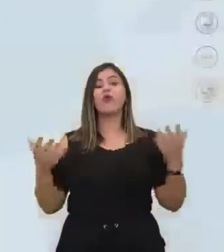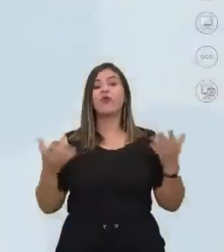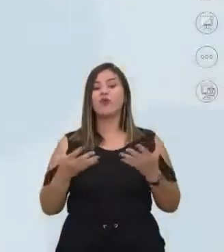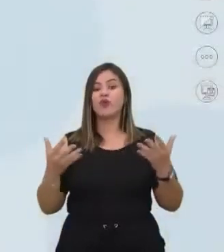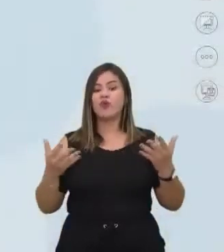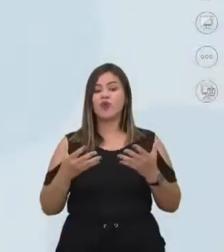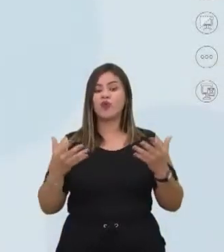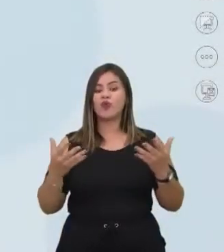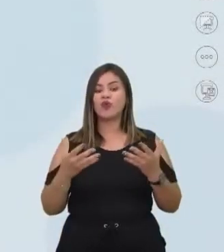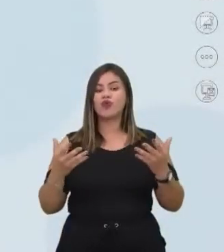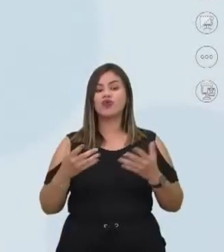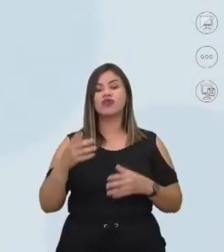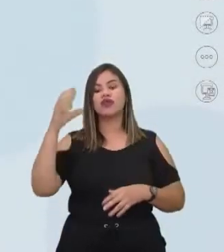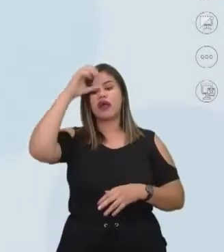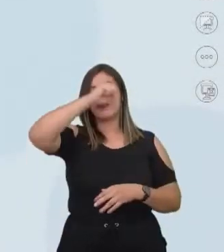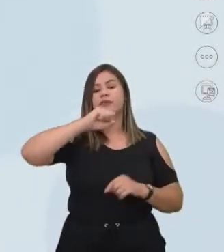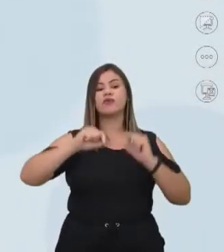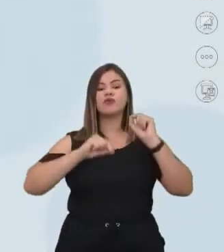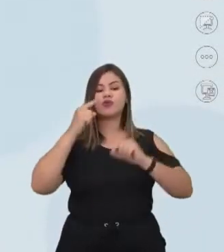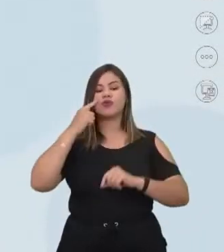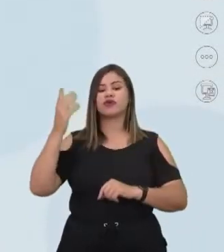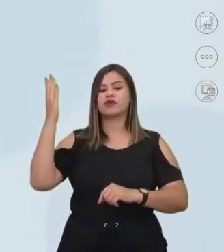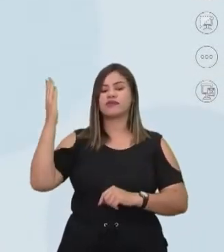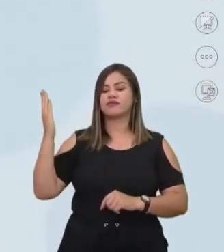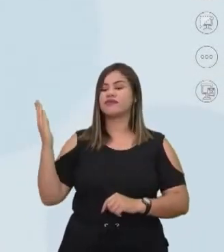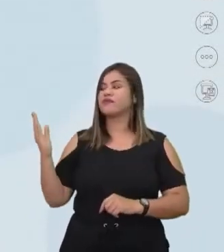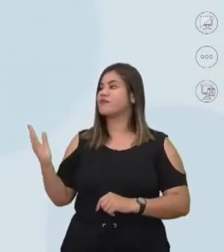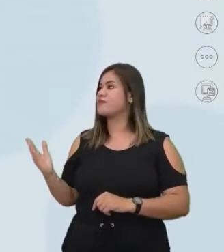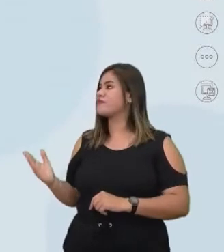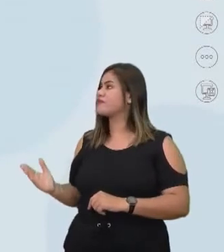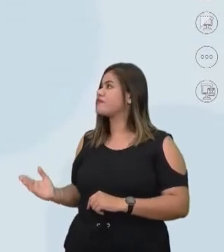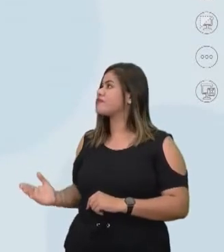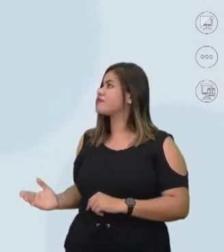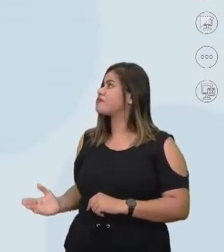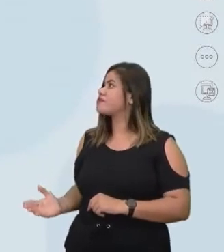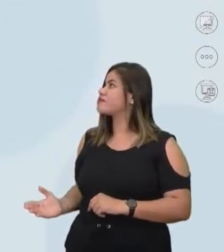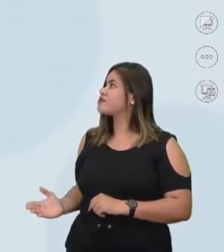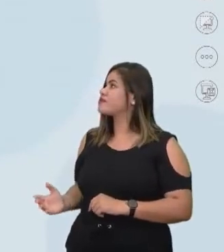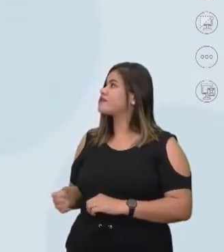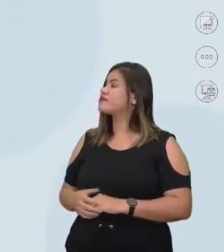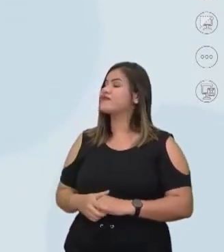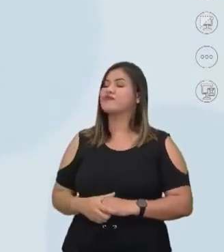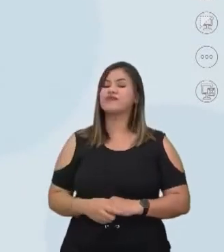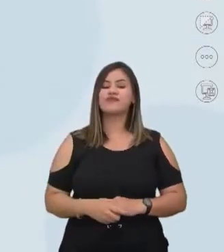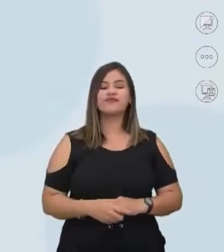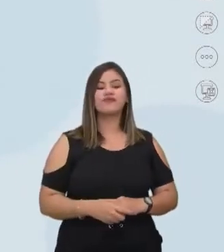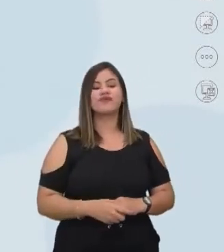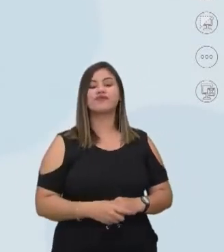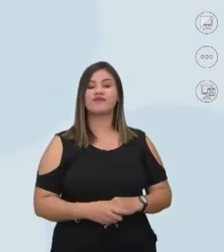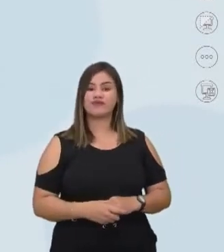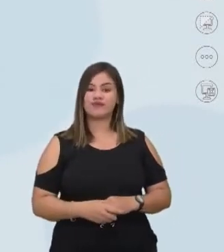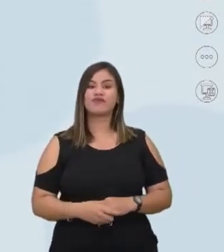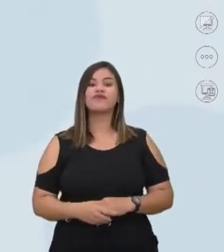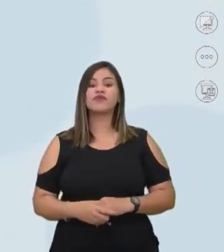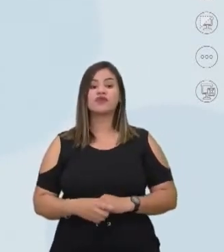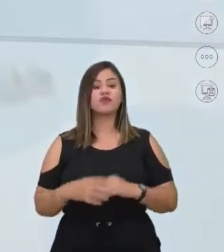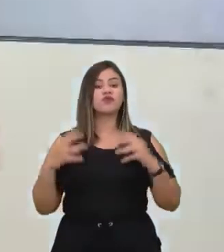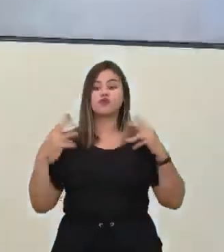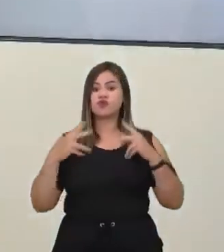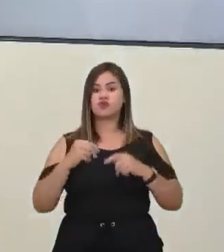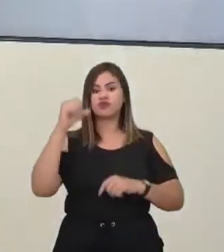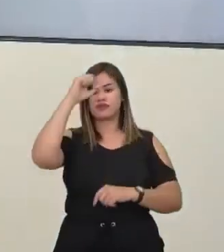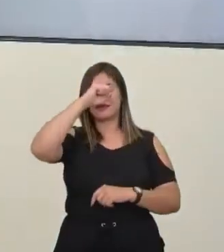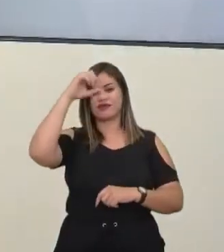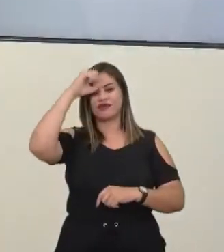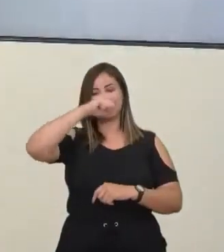nós aprendemos nesta aula sobre o profissional de música, músico, cantor, divulgador e sobre a montagem do